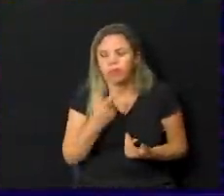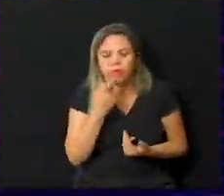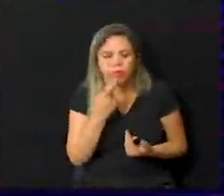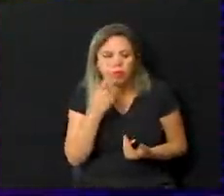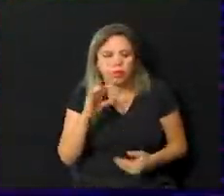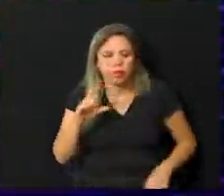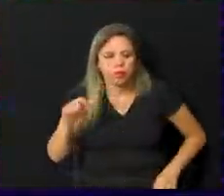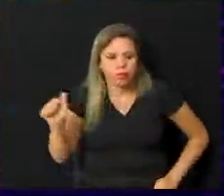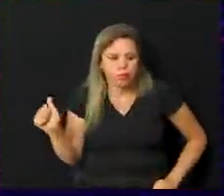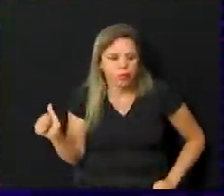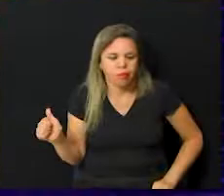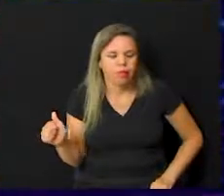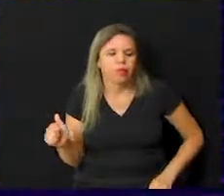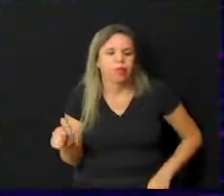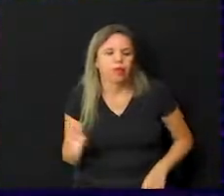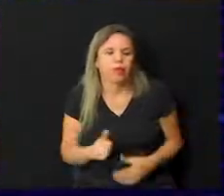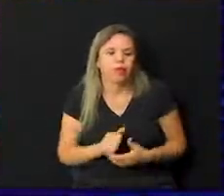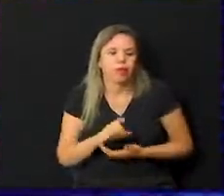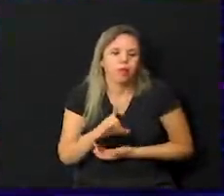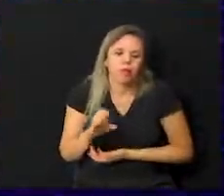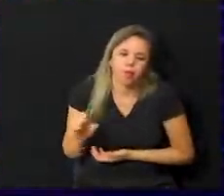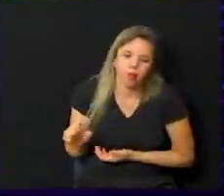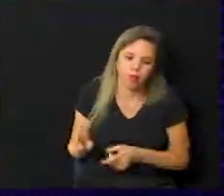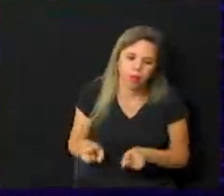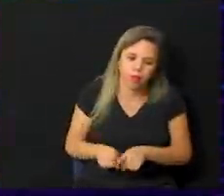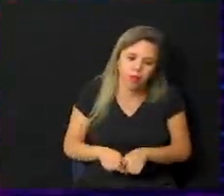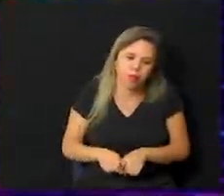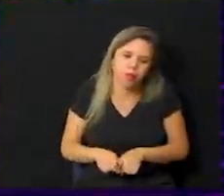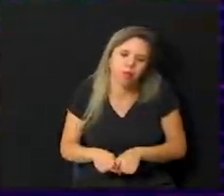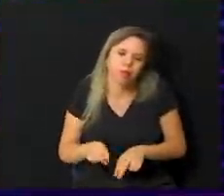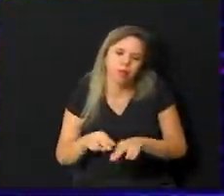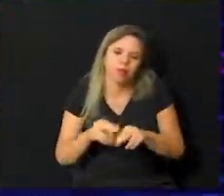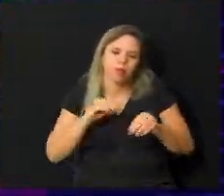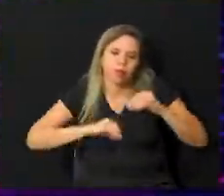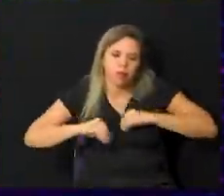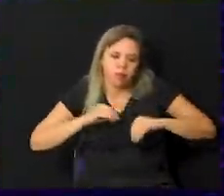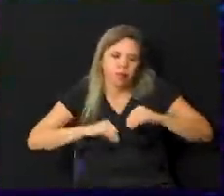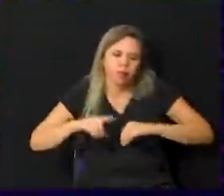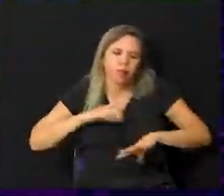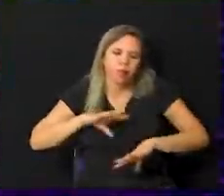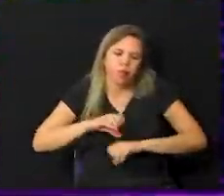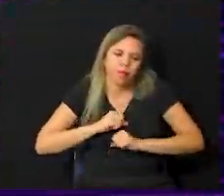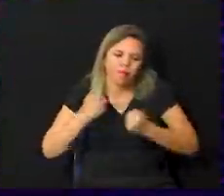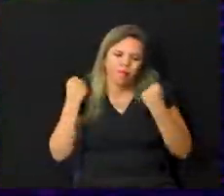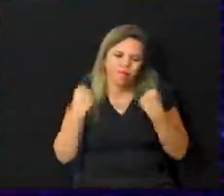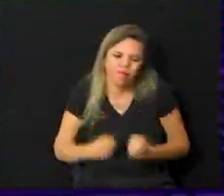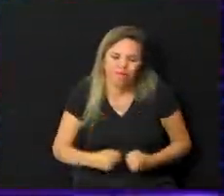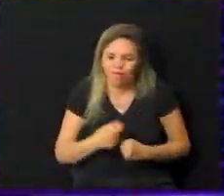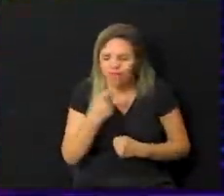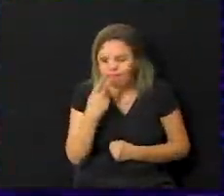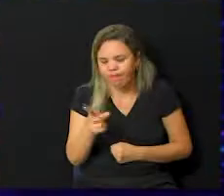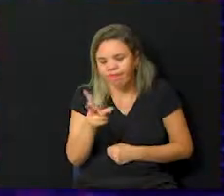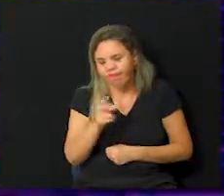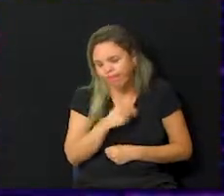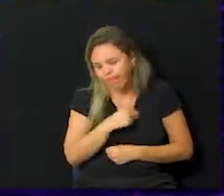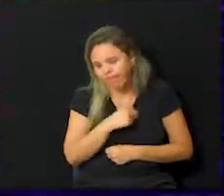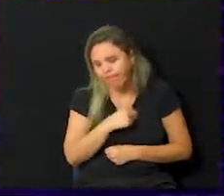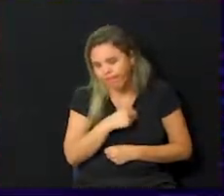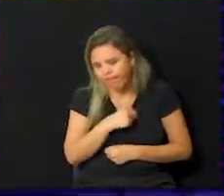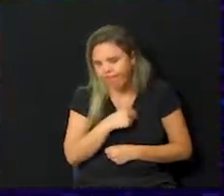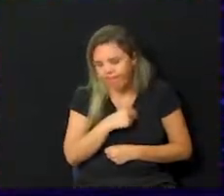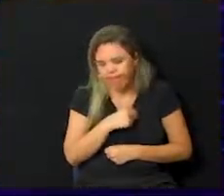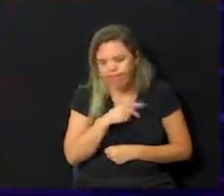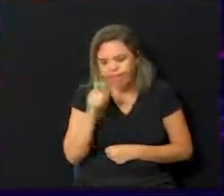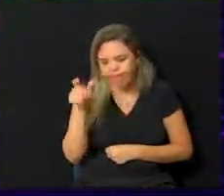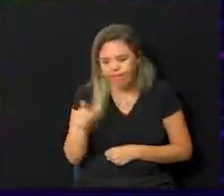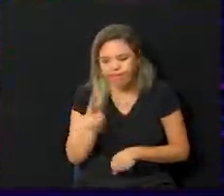algumas falas da Camille, desculpa, que são por conta da depressão que ela possui, são muito pesadas. Então, assim,